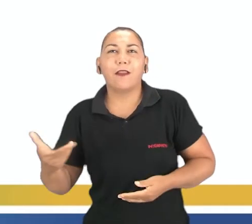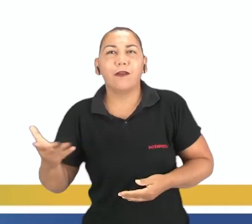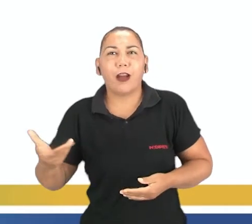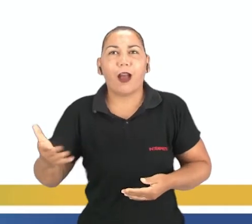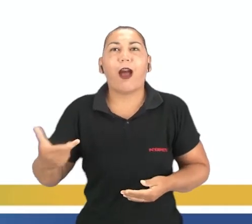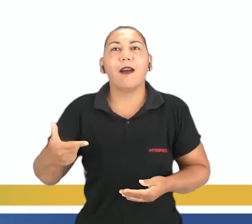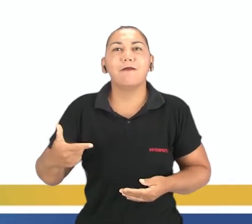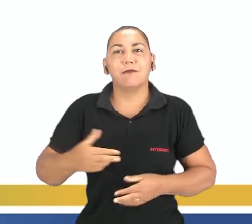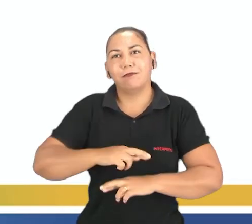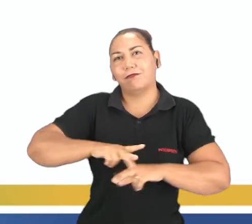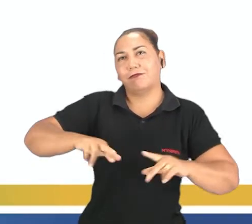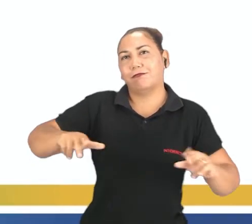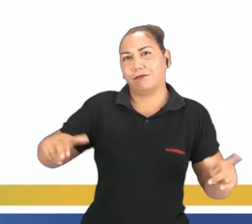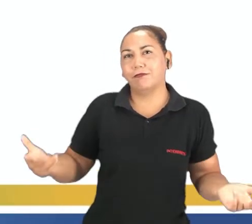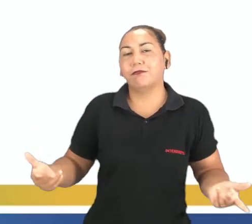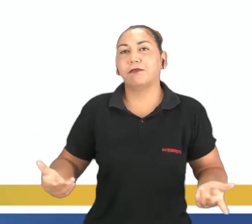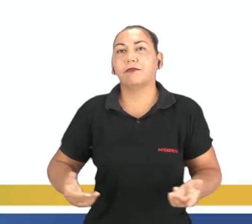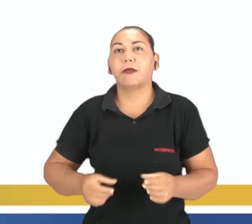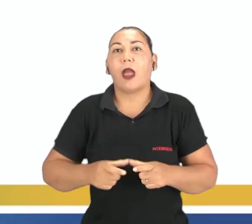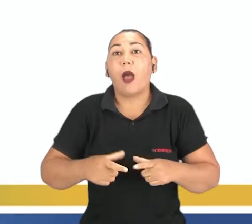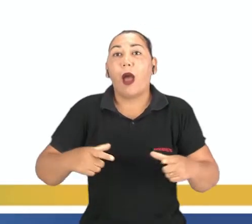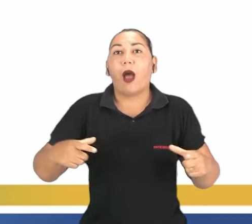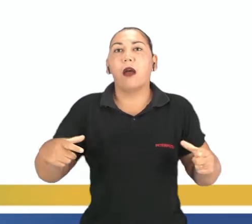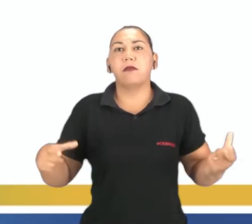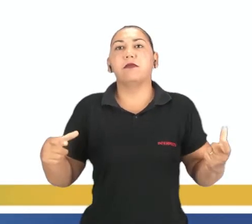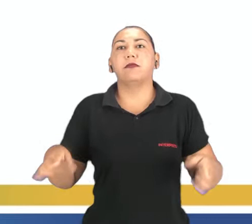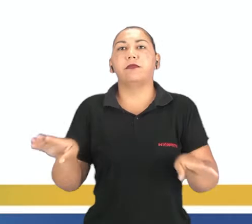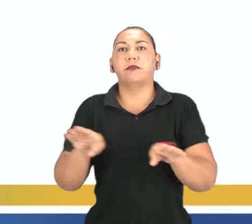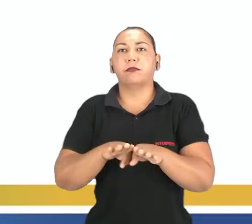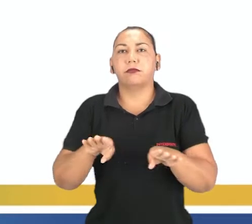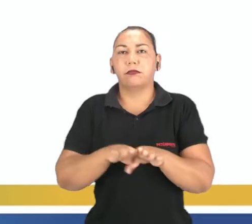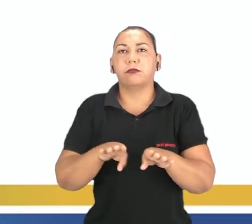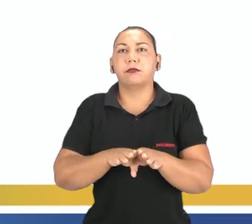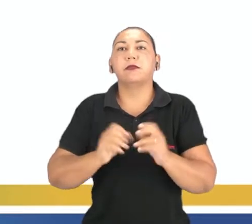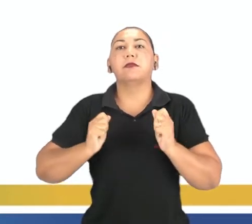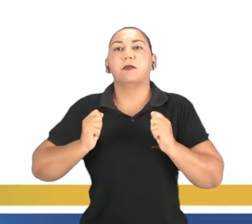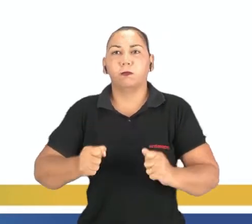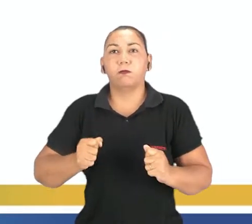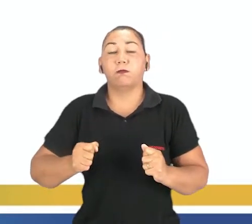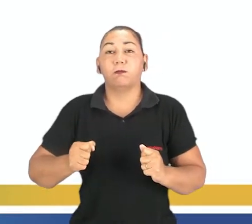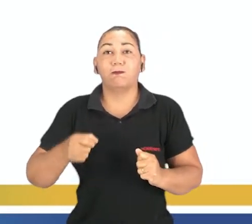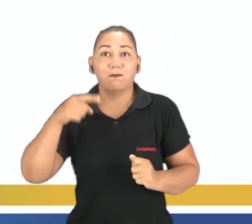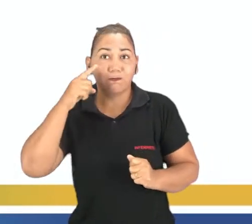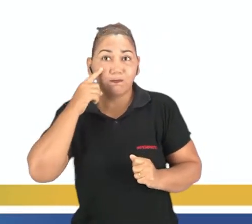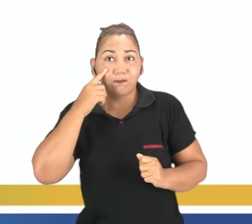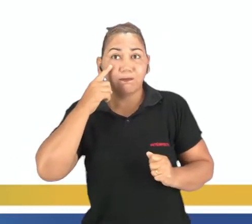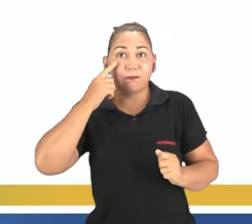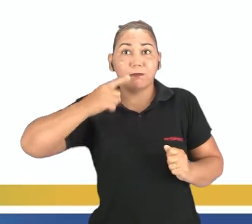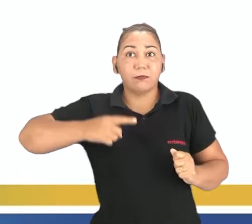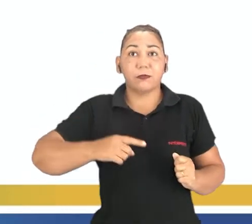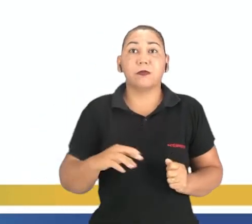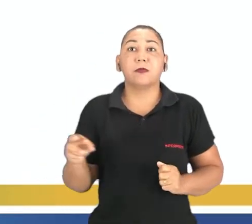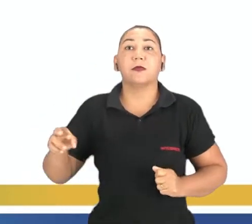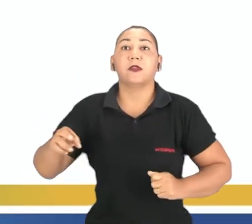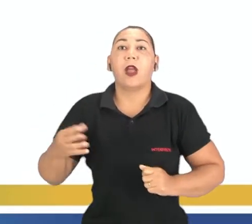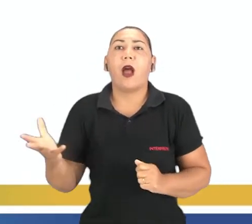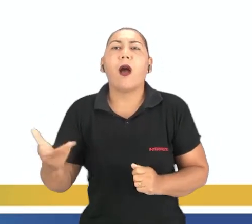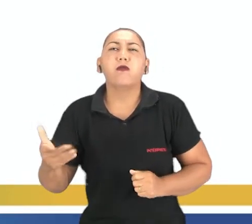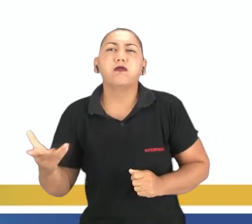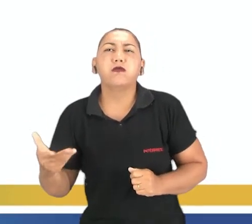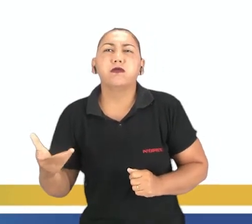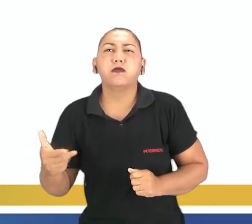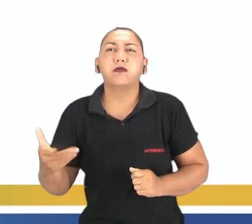velocidade, etc. As grandezas, elas também podem ser verificadas em razões, né? Como é o caso da